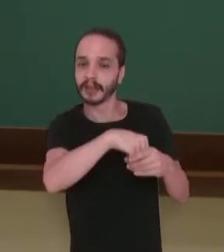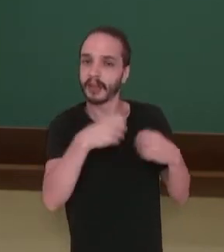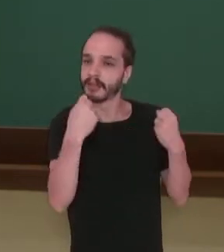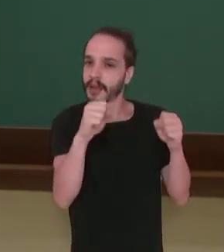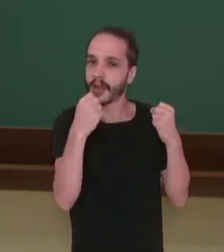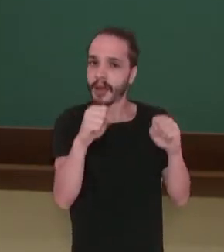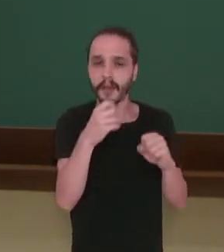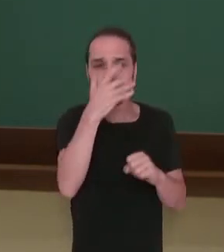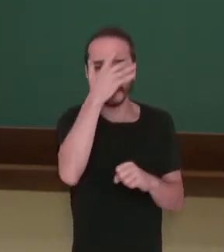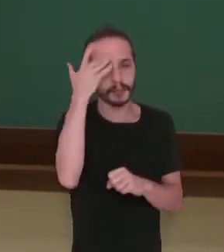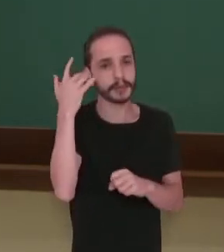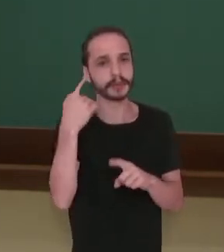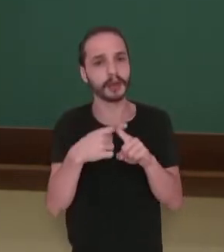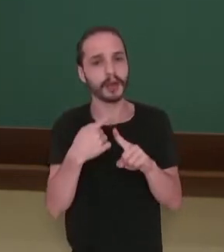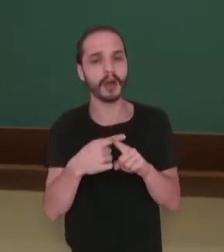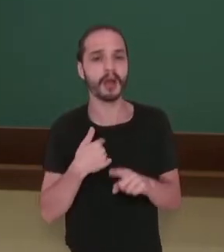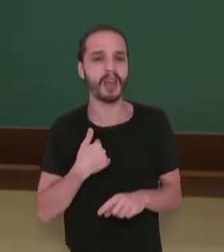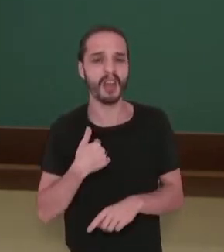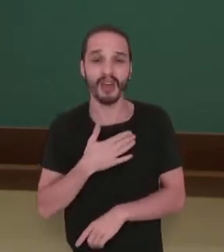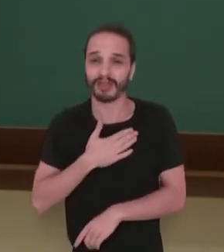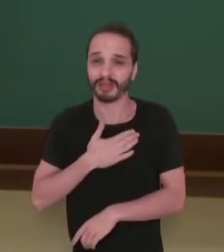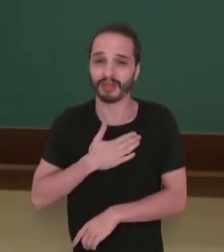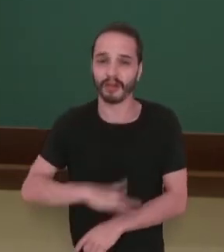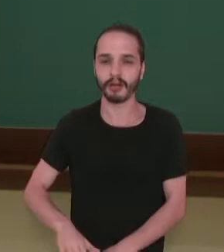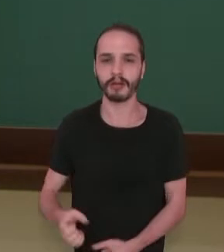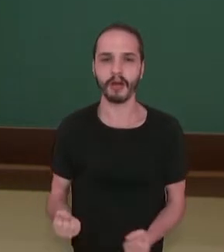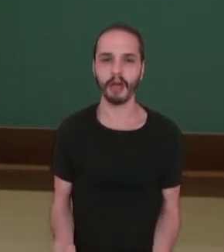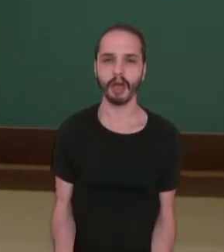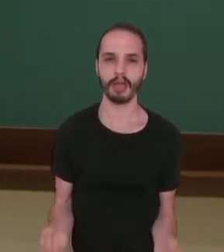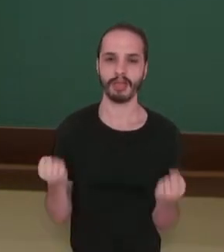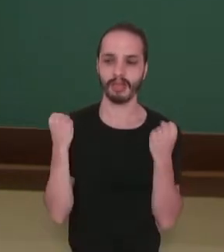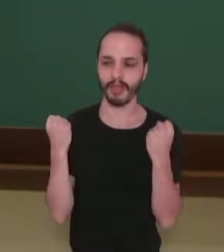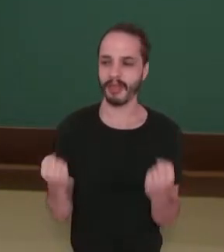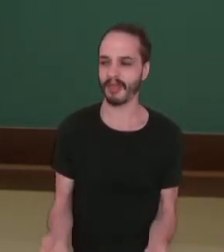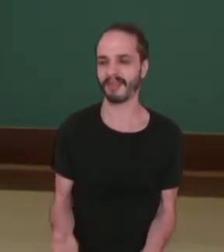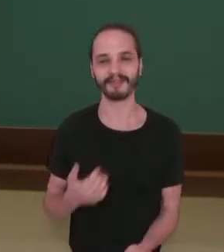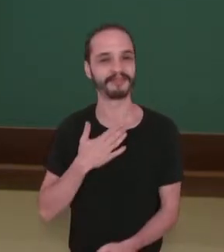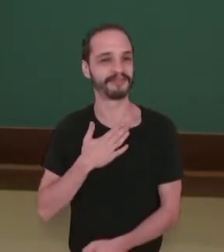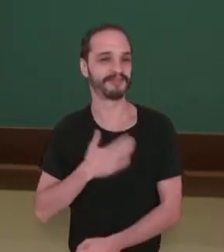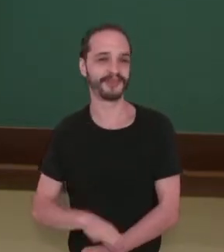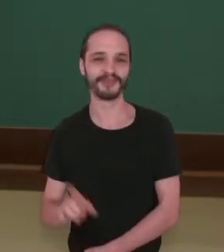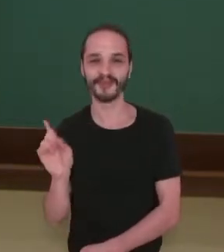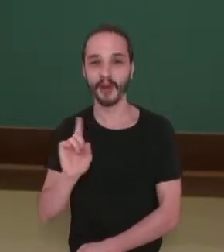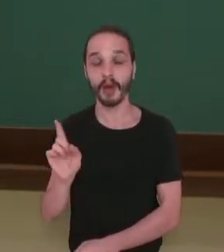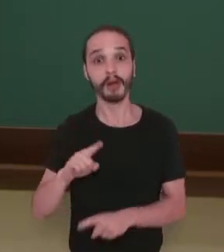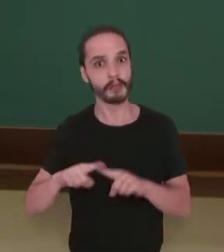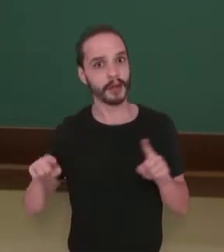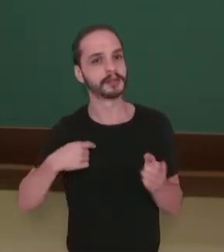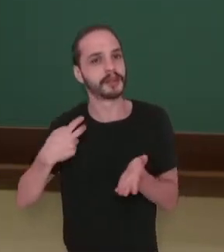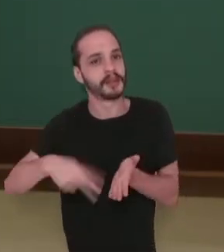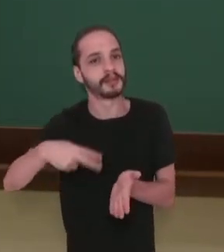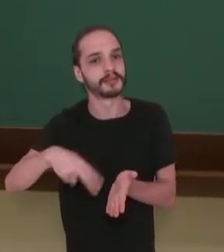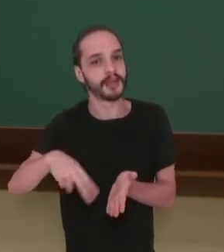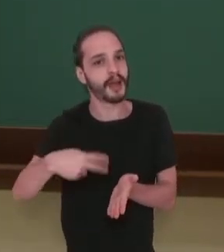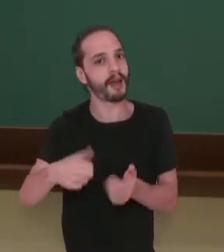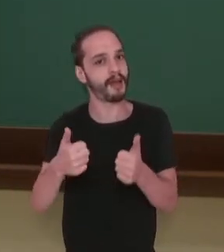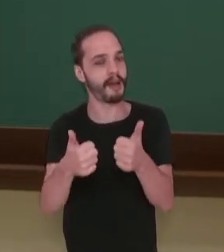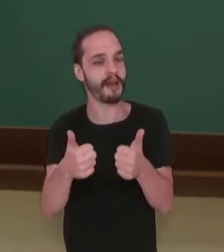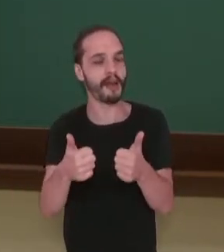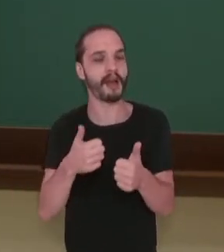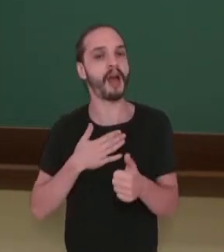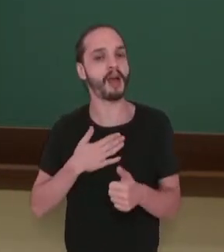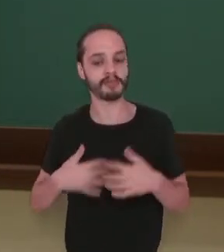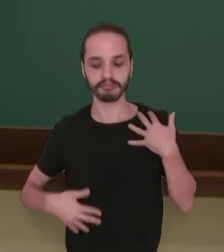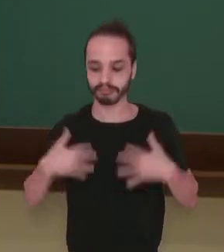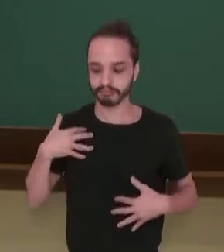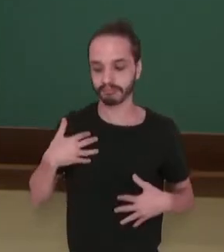porque às vezes, por exemplo, eu não gosto de levantar peso, mas eu gosto de dançar, né? E eu vou manter o meu